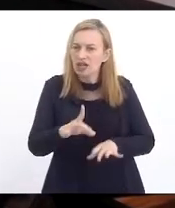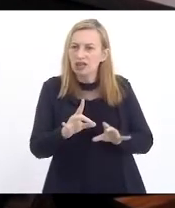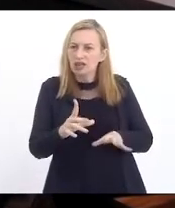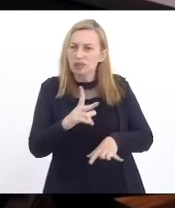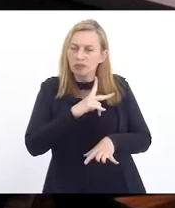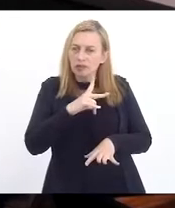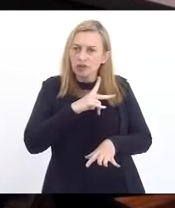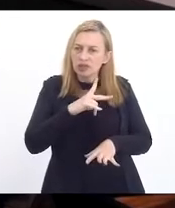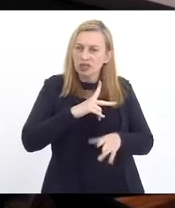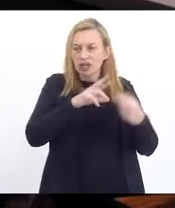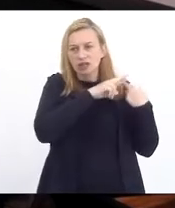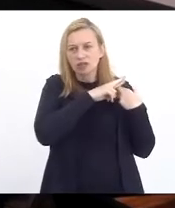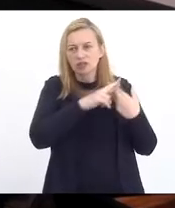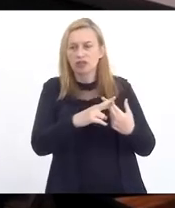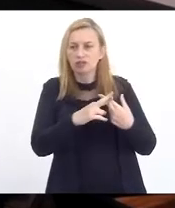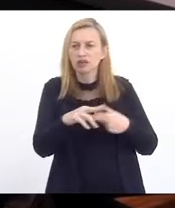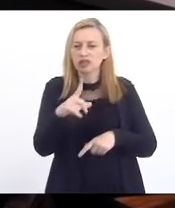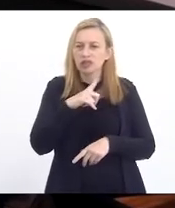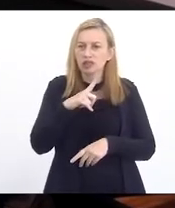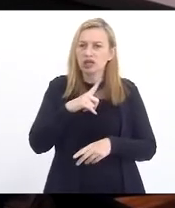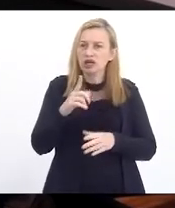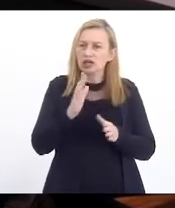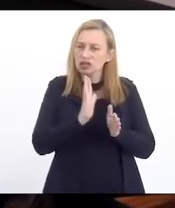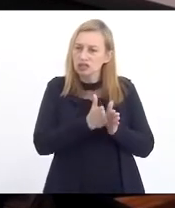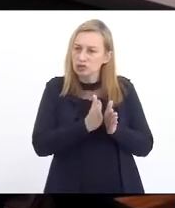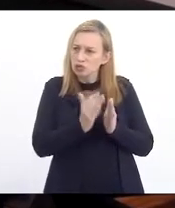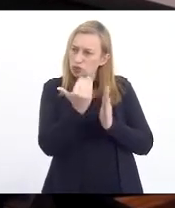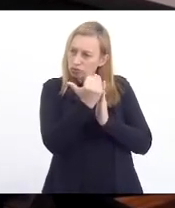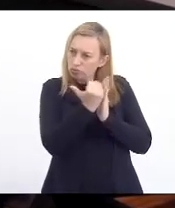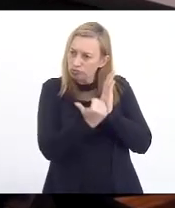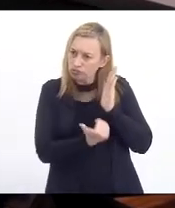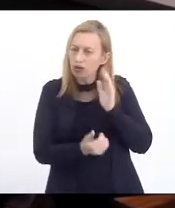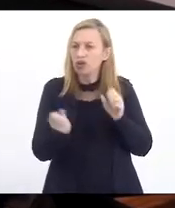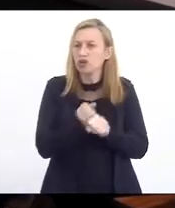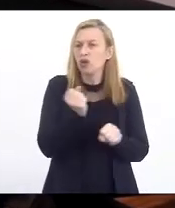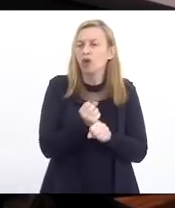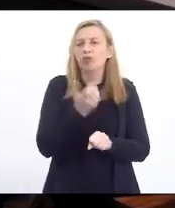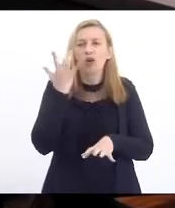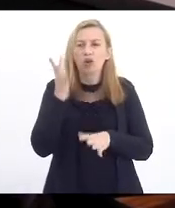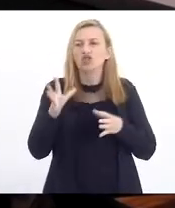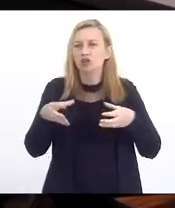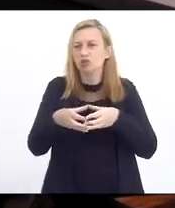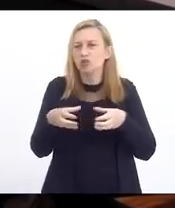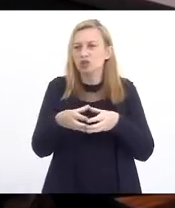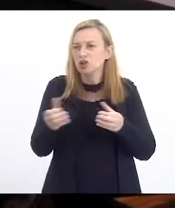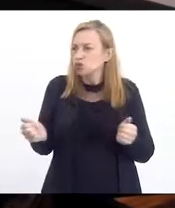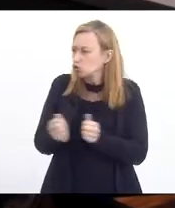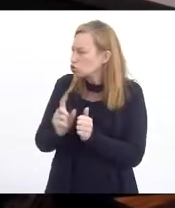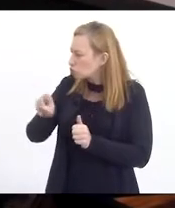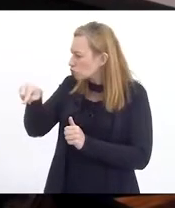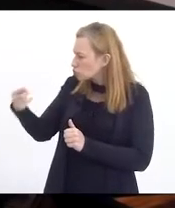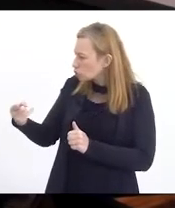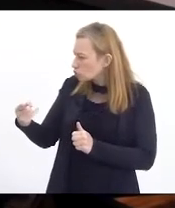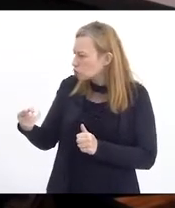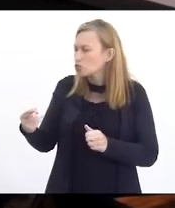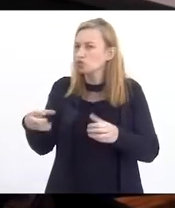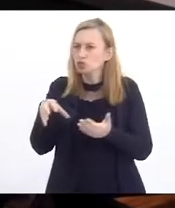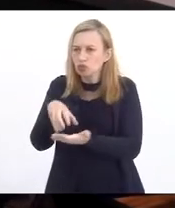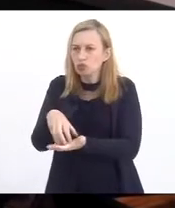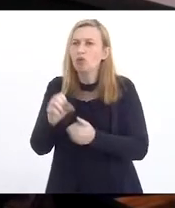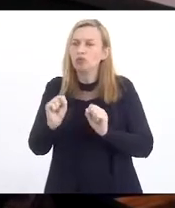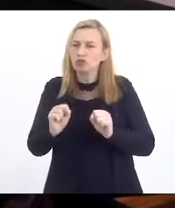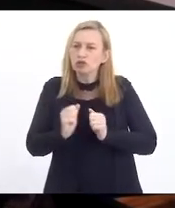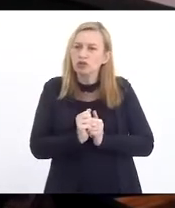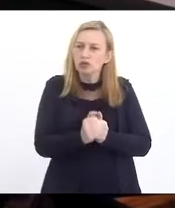essa responsabilidade para ter esse cronograma de obras, né? Então, acho que a comissão, né, em conjunto aí, talvez com os outros órgãos, da gente fazer